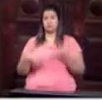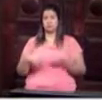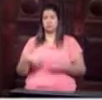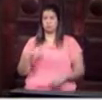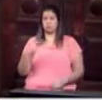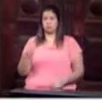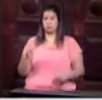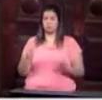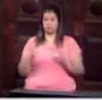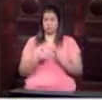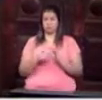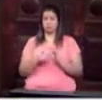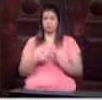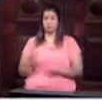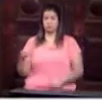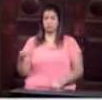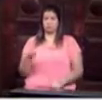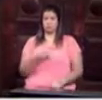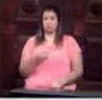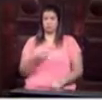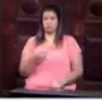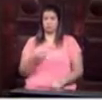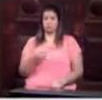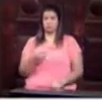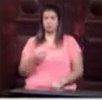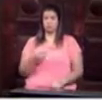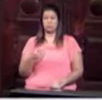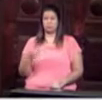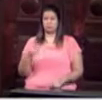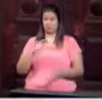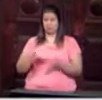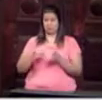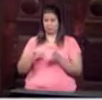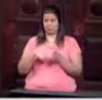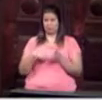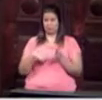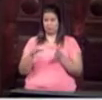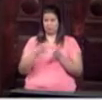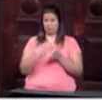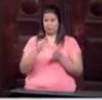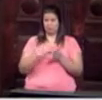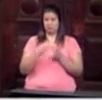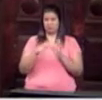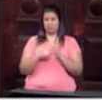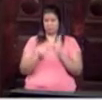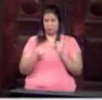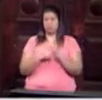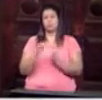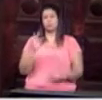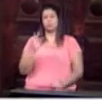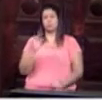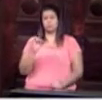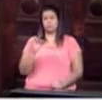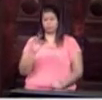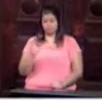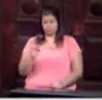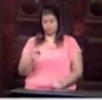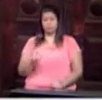de nova isenção, diferentemente do outro item, que é a exclusão do setor hortifruti granjeiro do FEF.